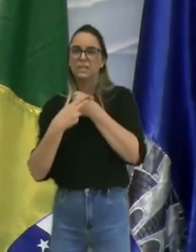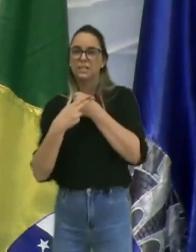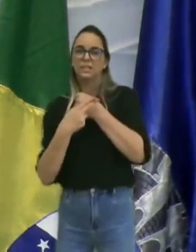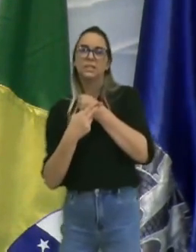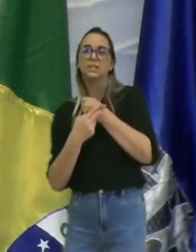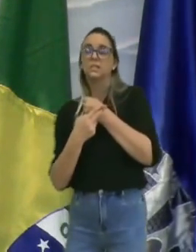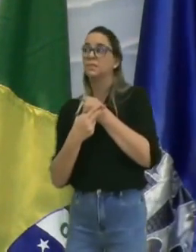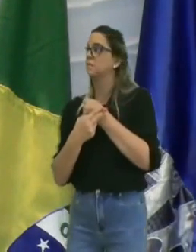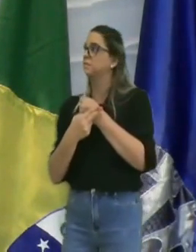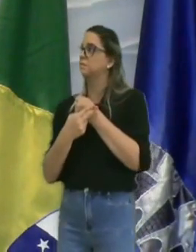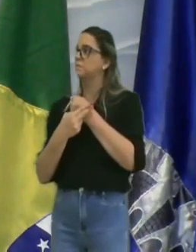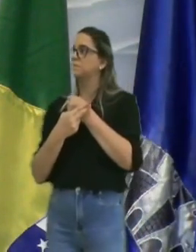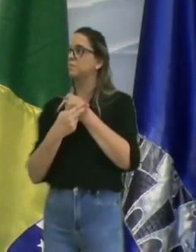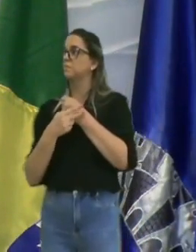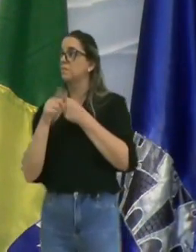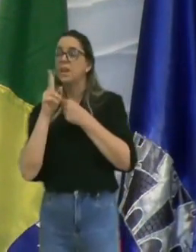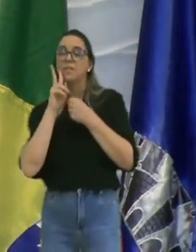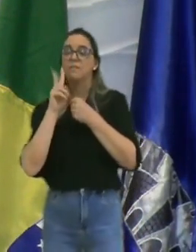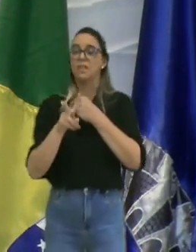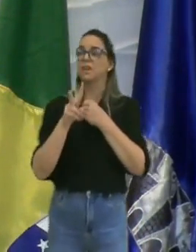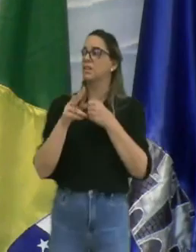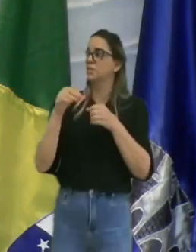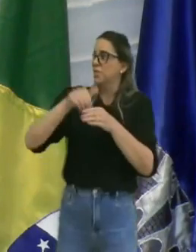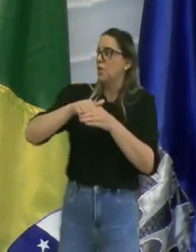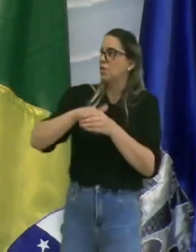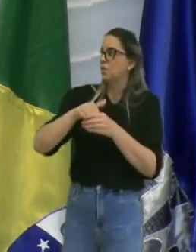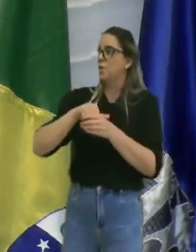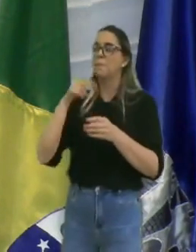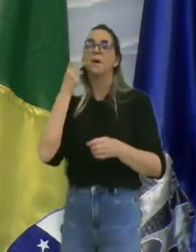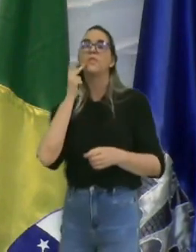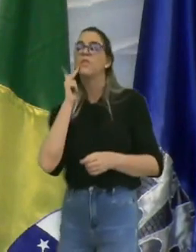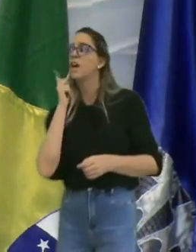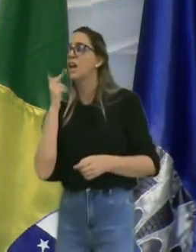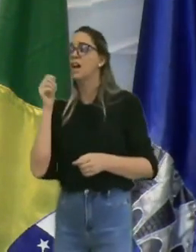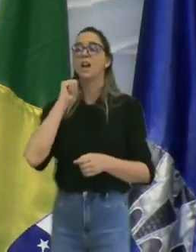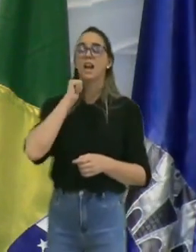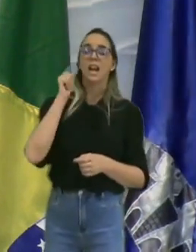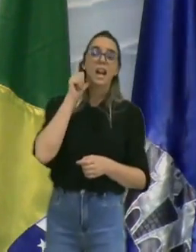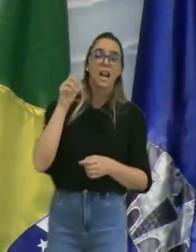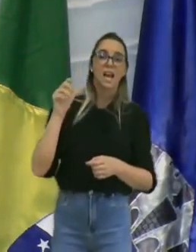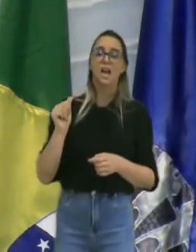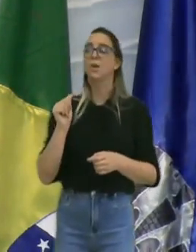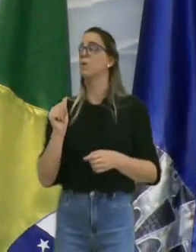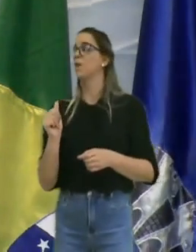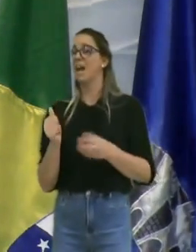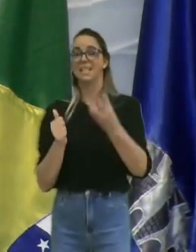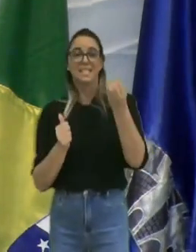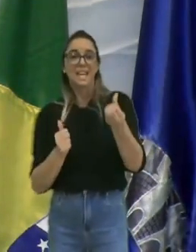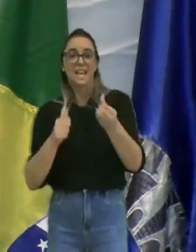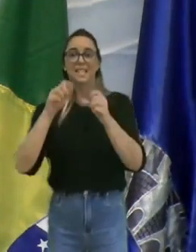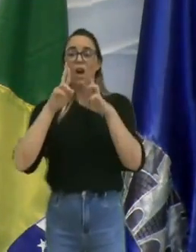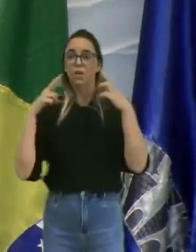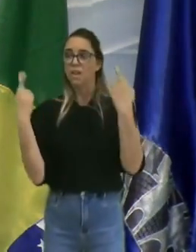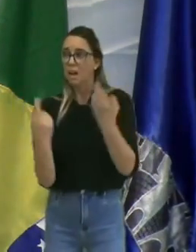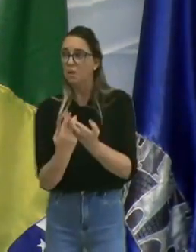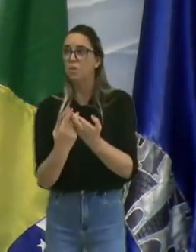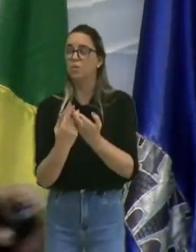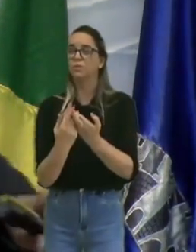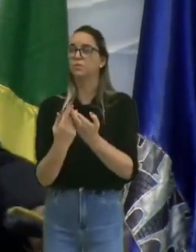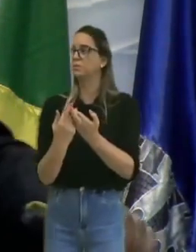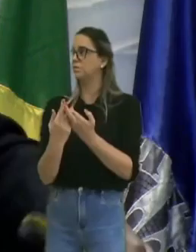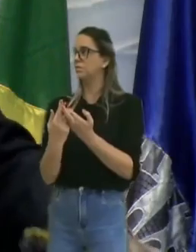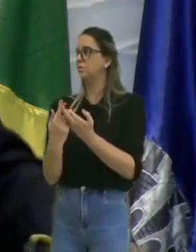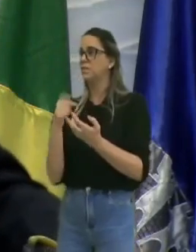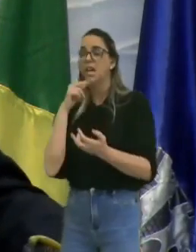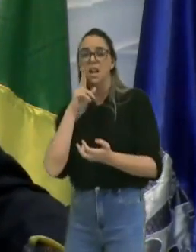quero ver, Léo, você votar agora, junto com o Neide e Padre de Fera. Eu quero ver se vocês vão dar as 6 sessões que eu falei, vão dar ele. Aí eu